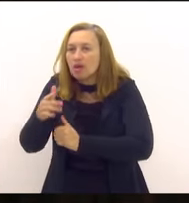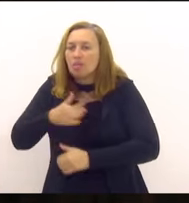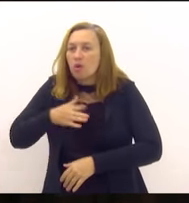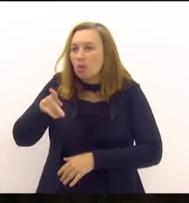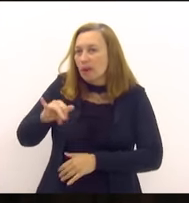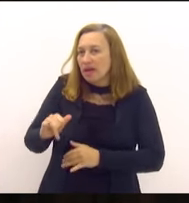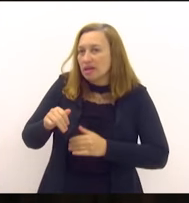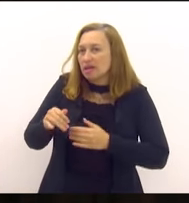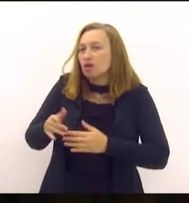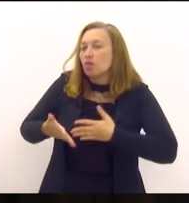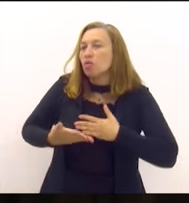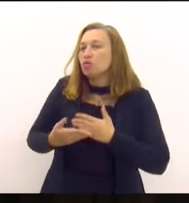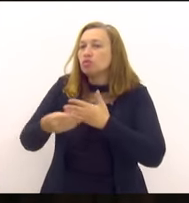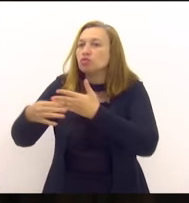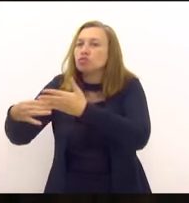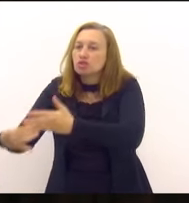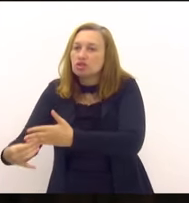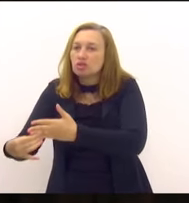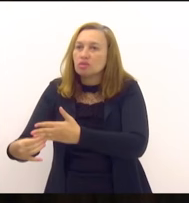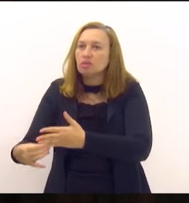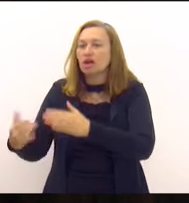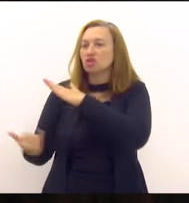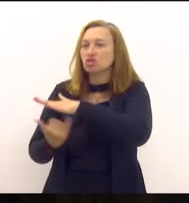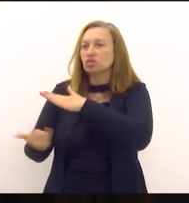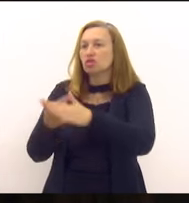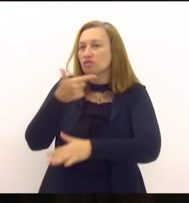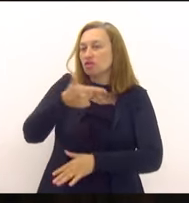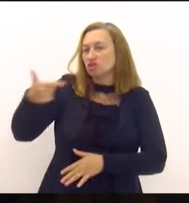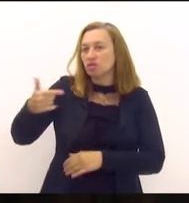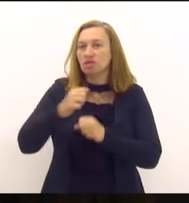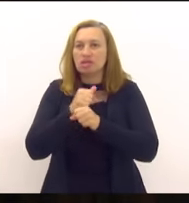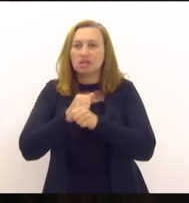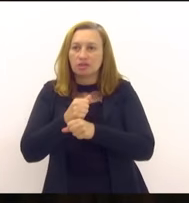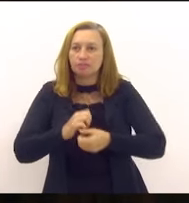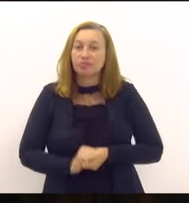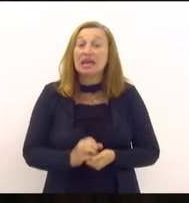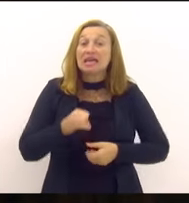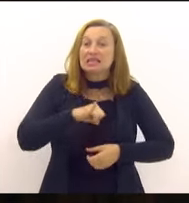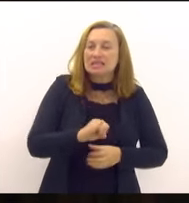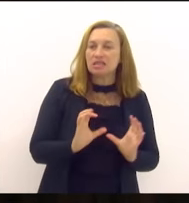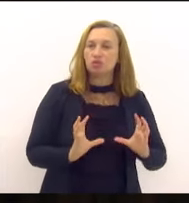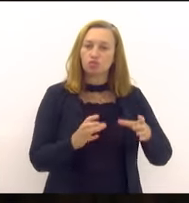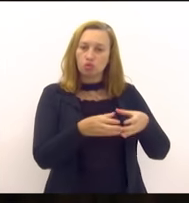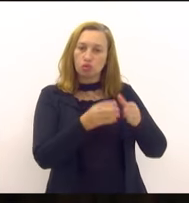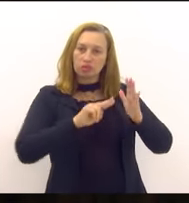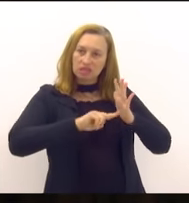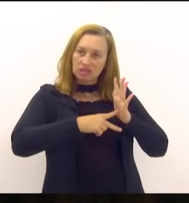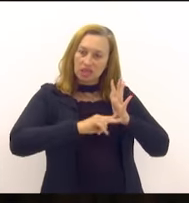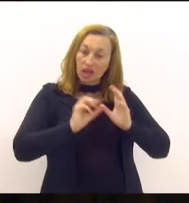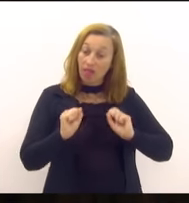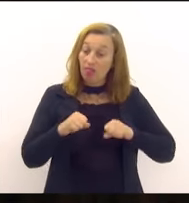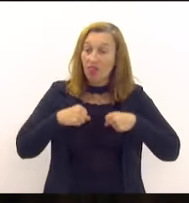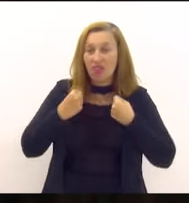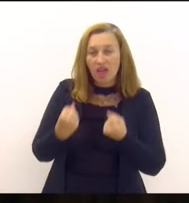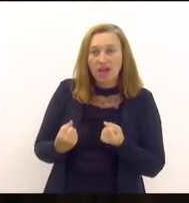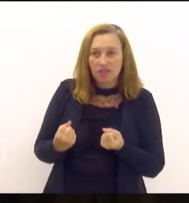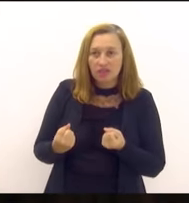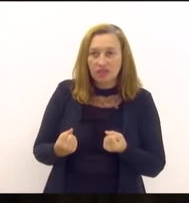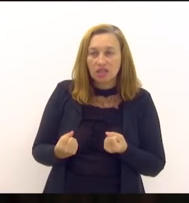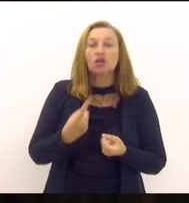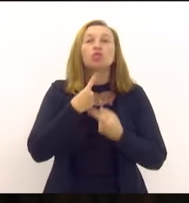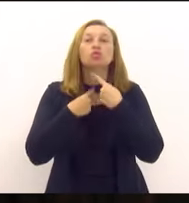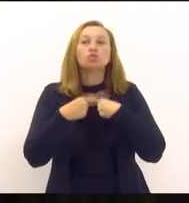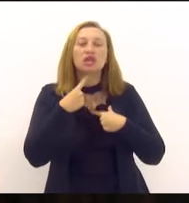por 26 anos. Se para uma categoria, se para um sindicato que deve defender os anseios dos